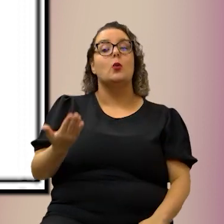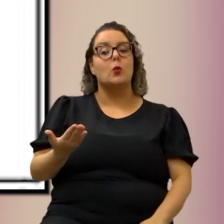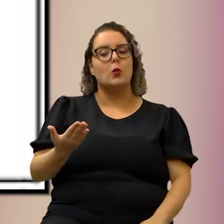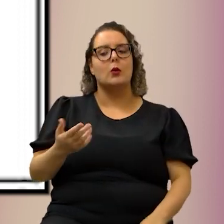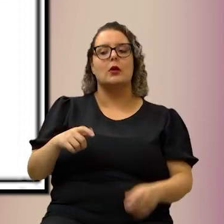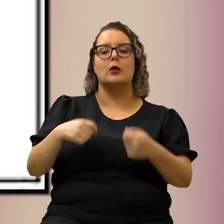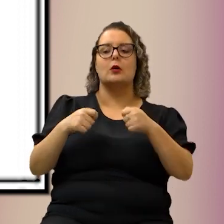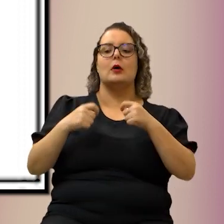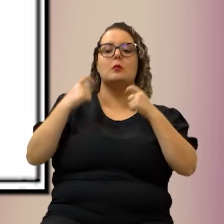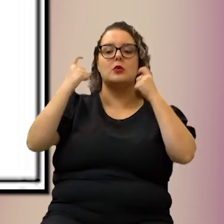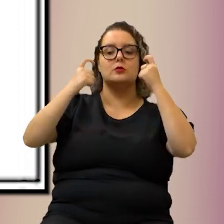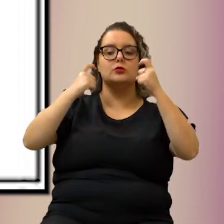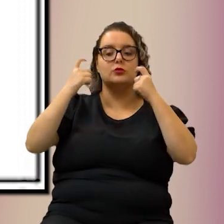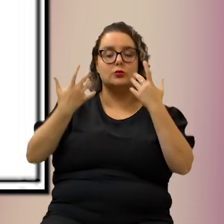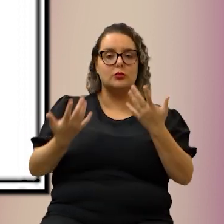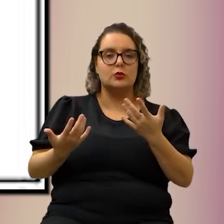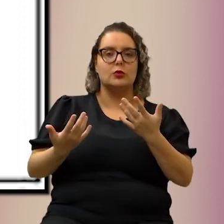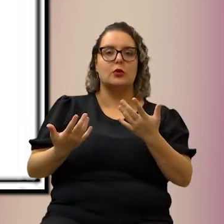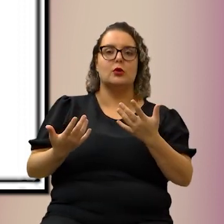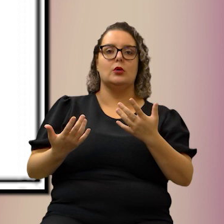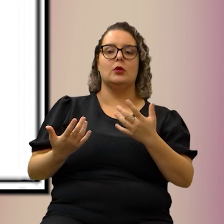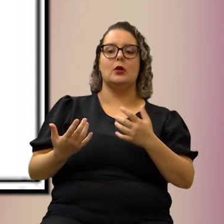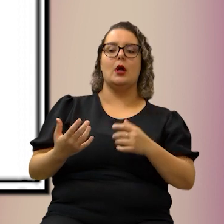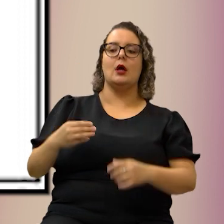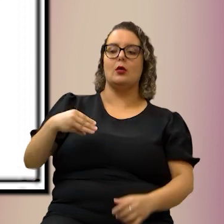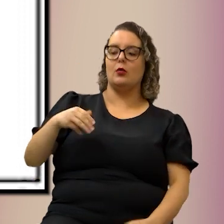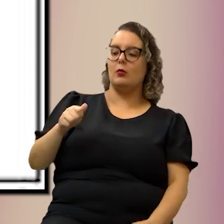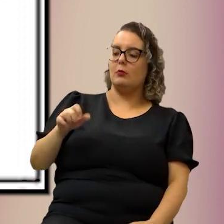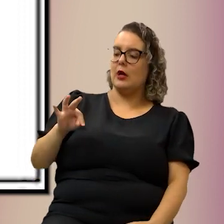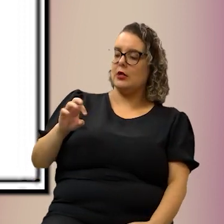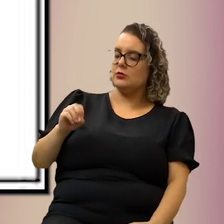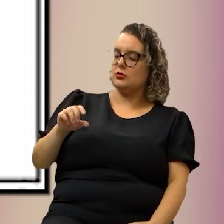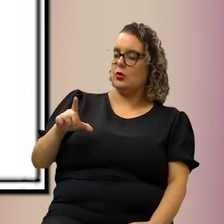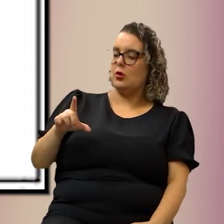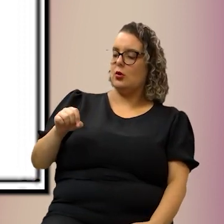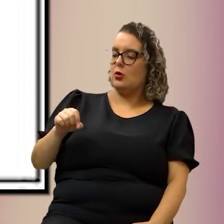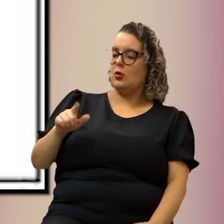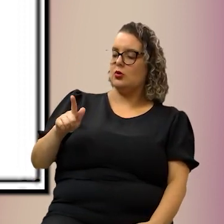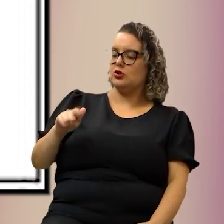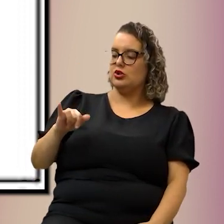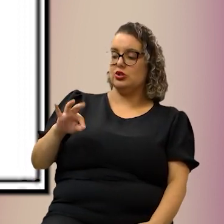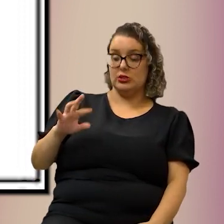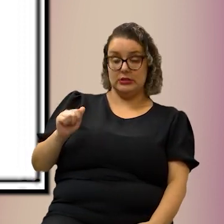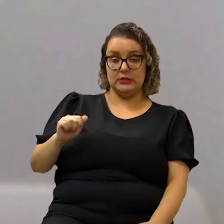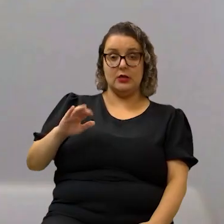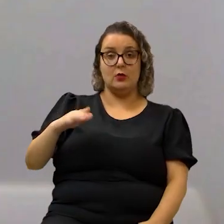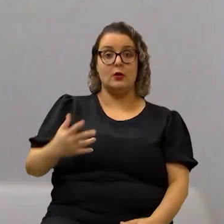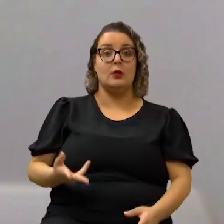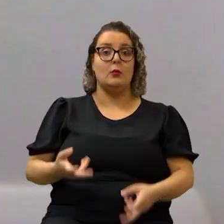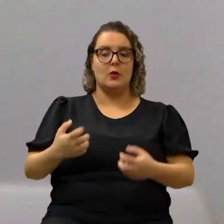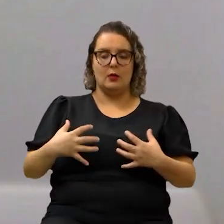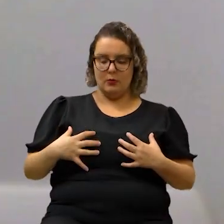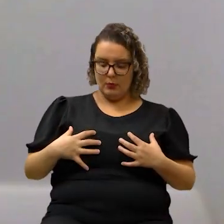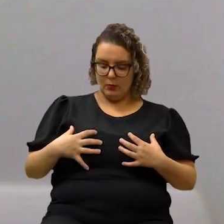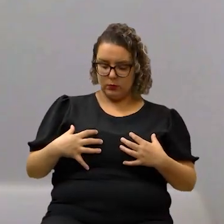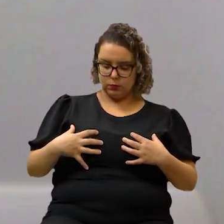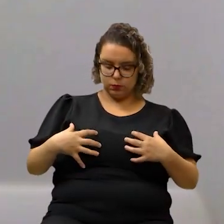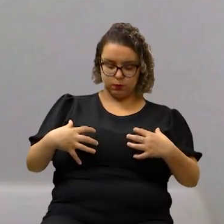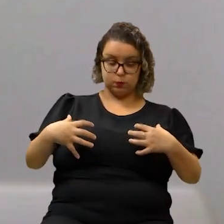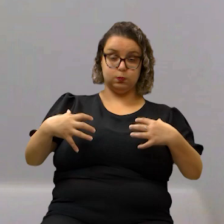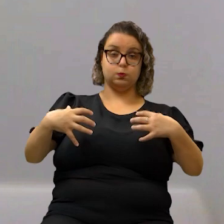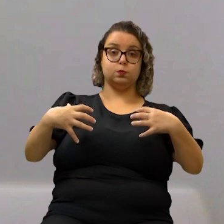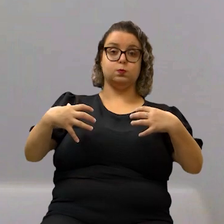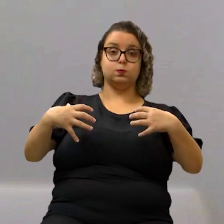elas devem se preocupar e passar com o seu mastologista? Quando elas percebem que a mama aumentou muito